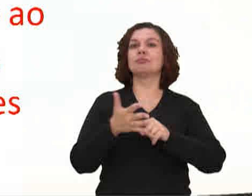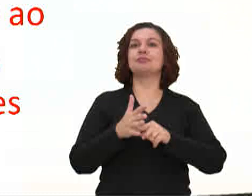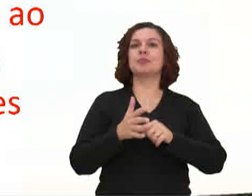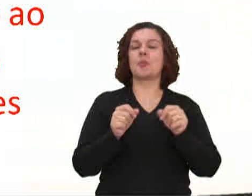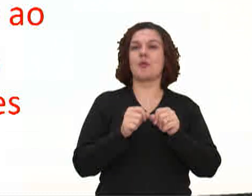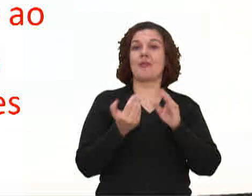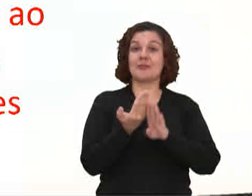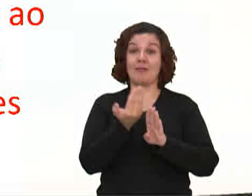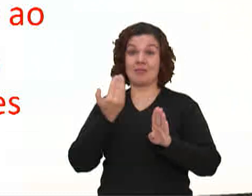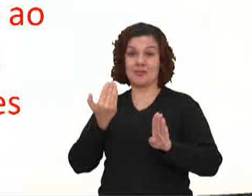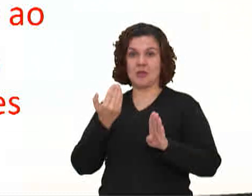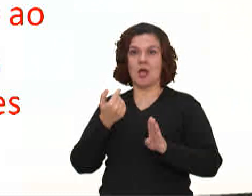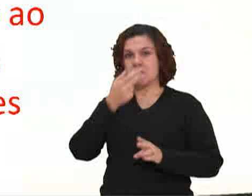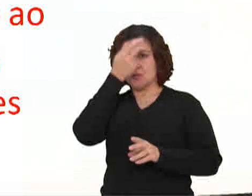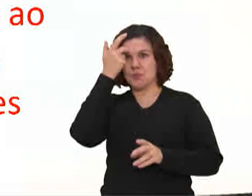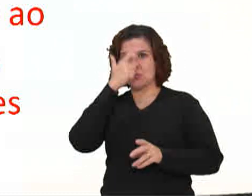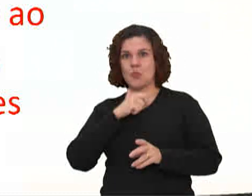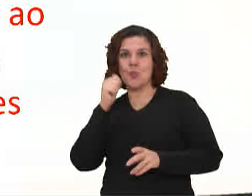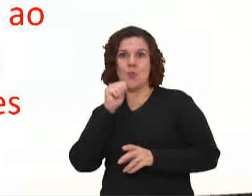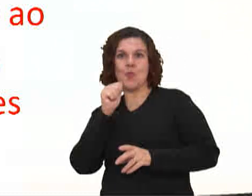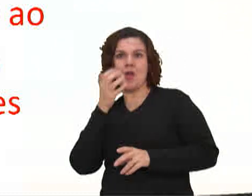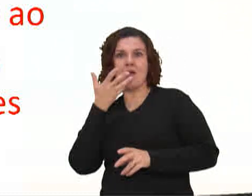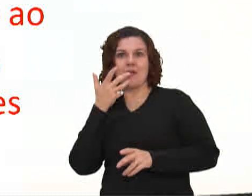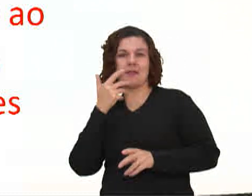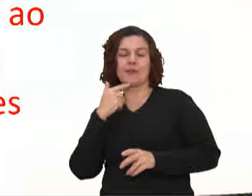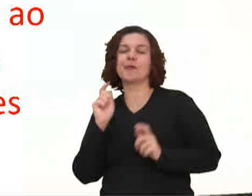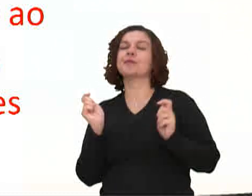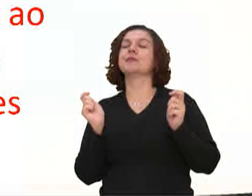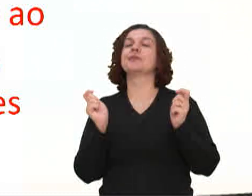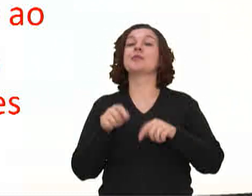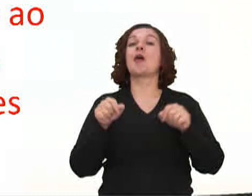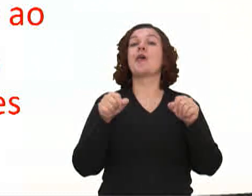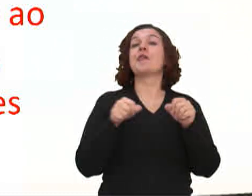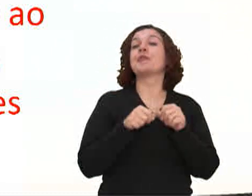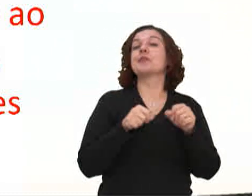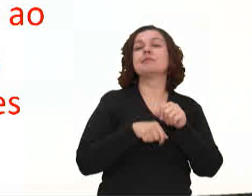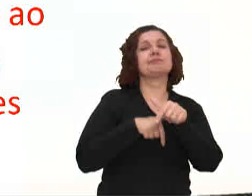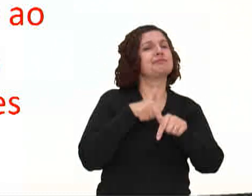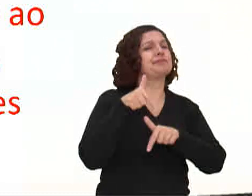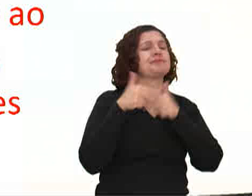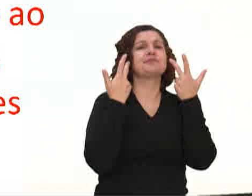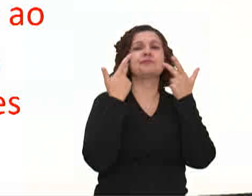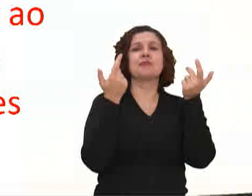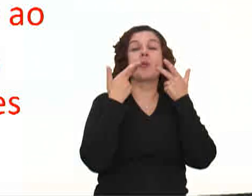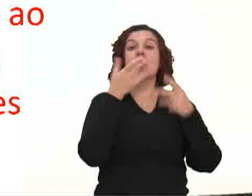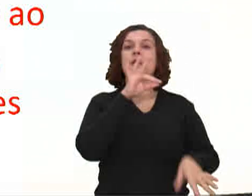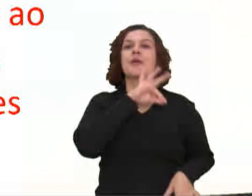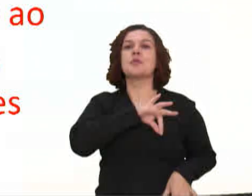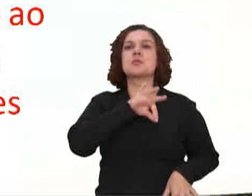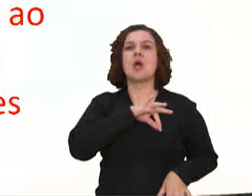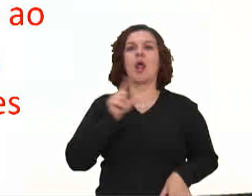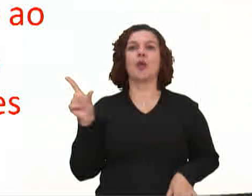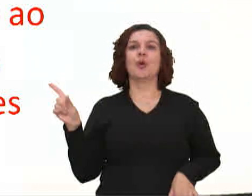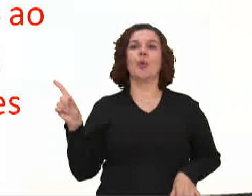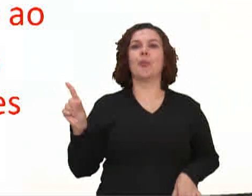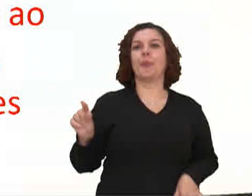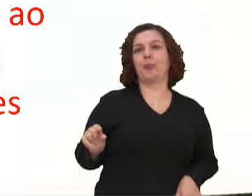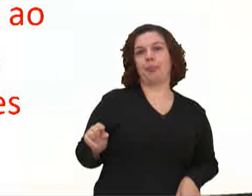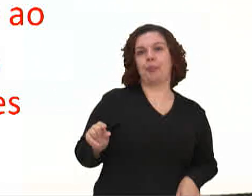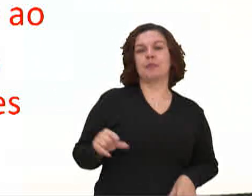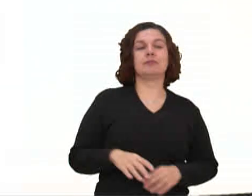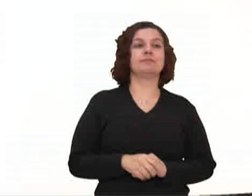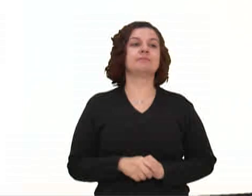né? E aí as mulheres e crianças podiam fazer o trabalho e ainda recebiam menores